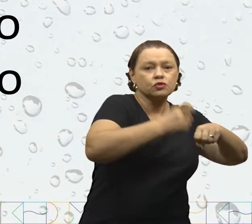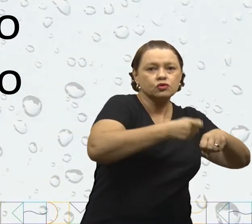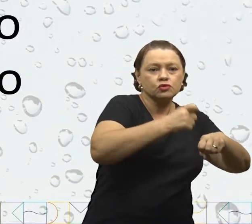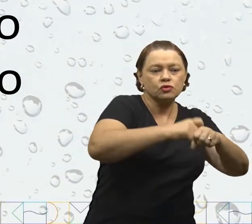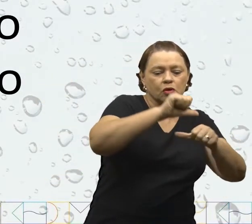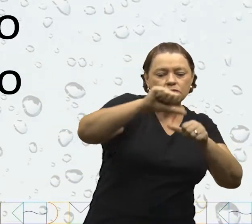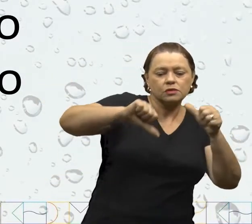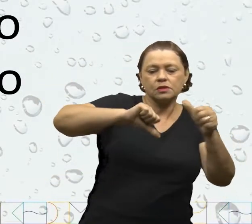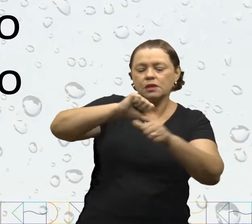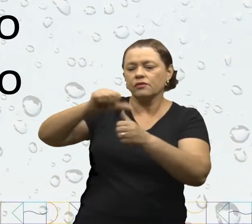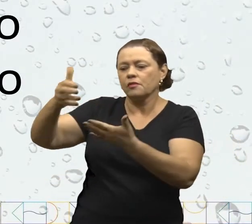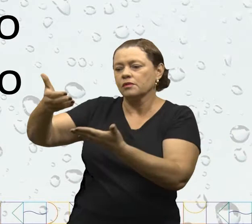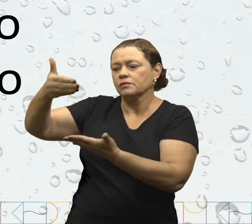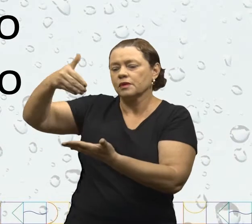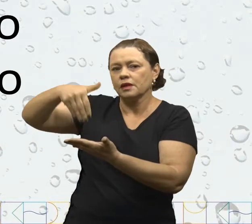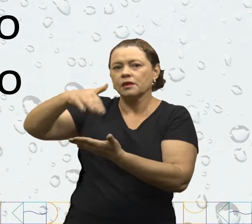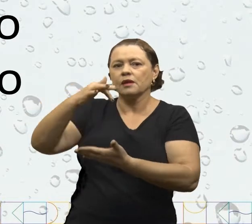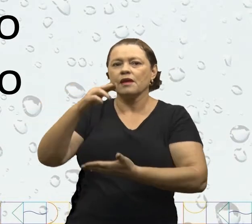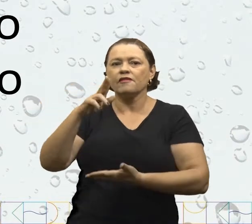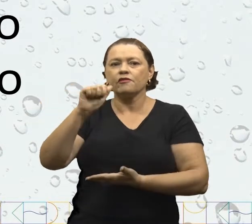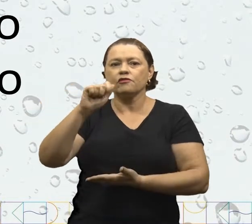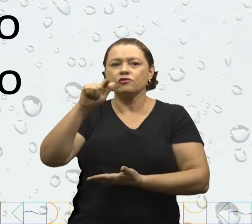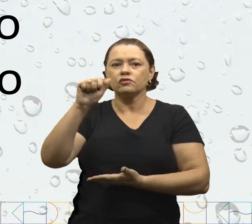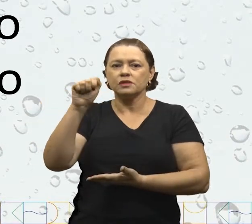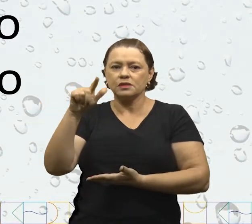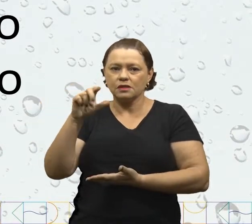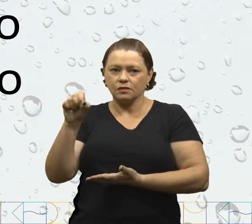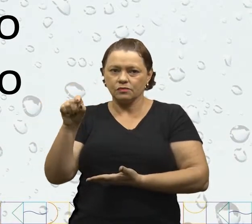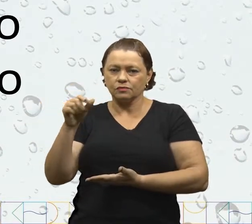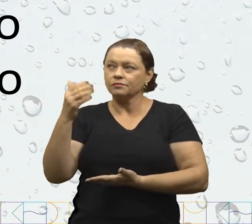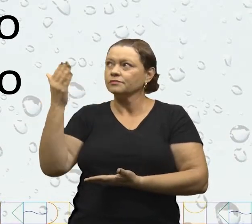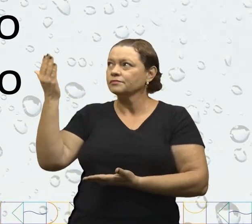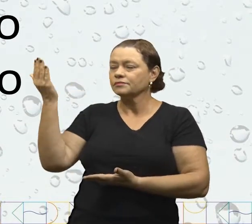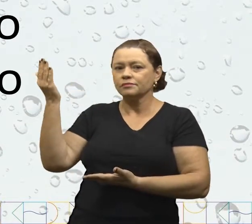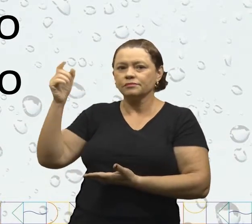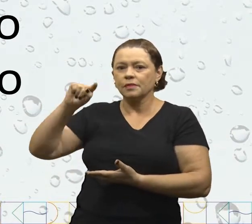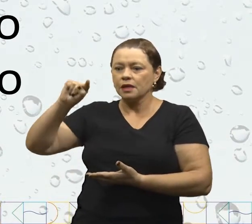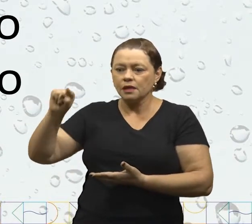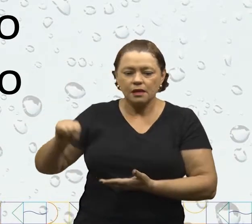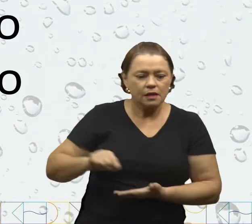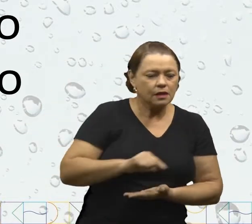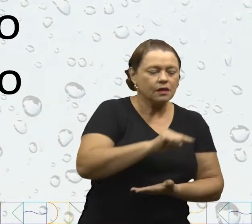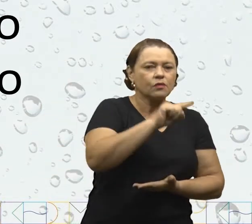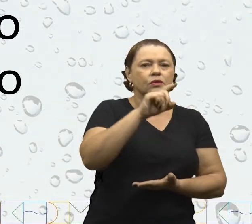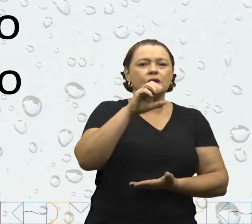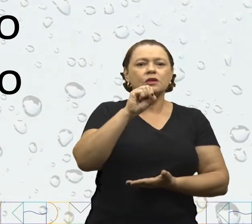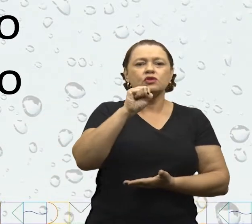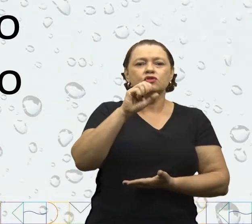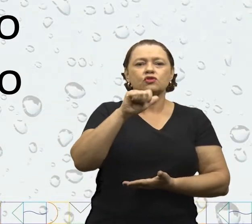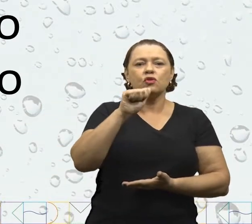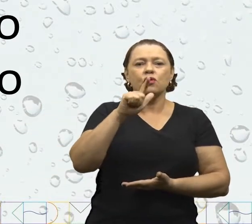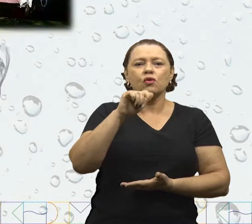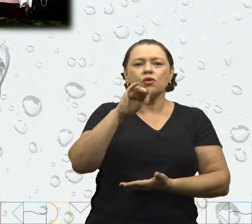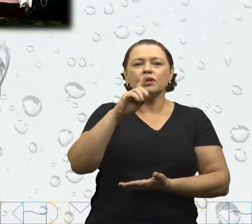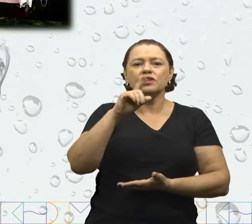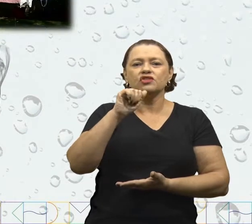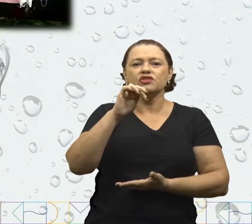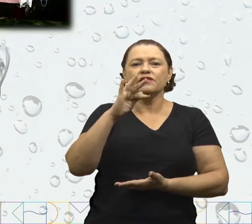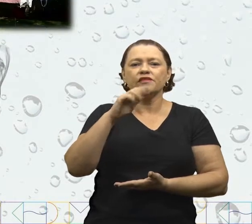é fusão. A água do estado líquido para o estado sólido é solidificação.